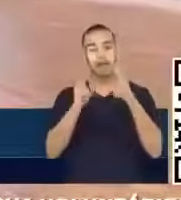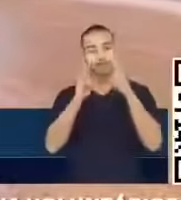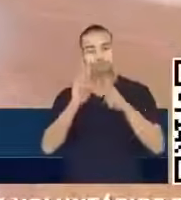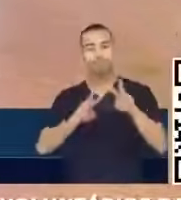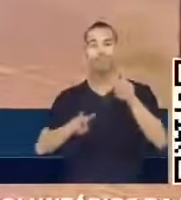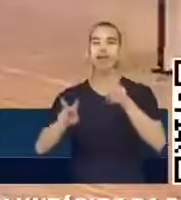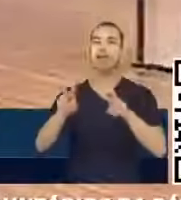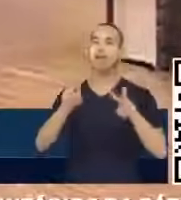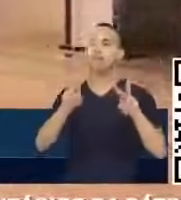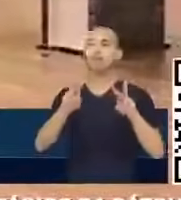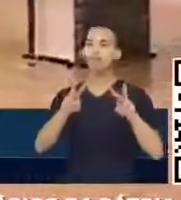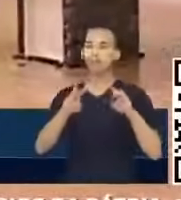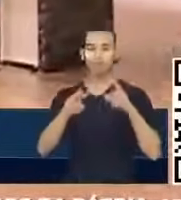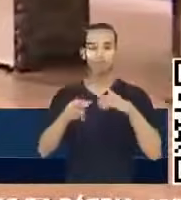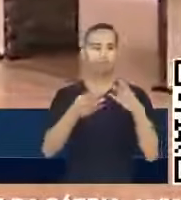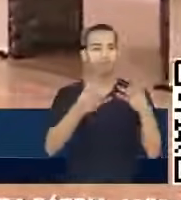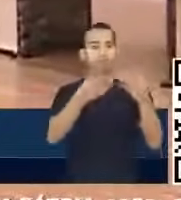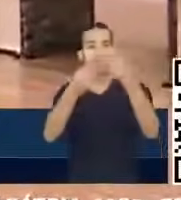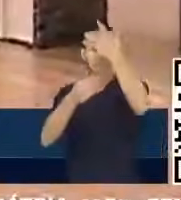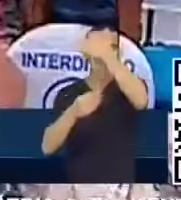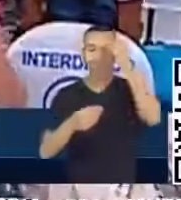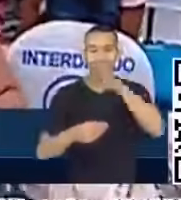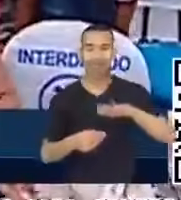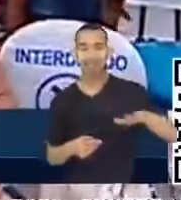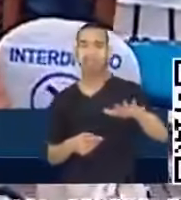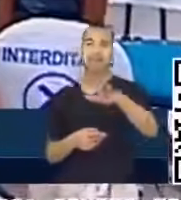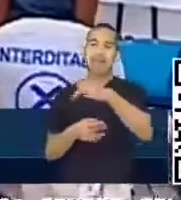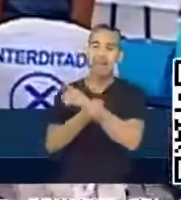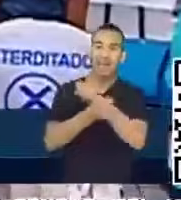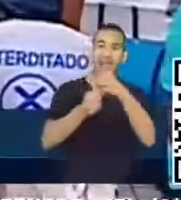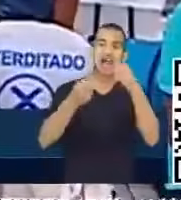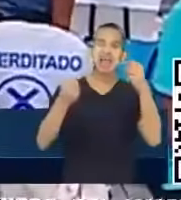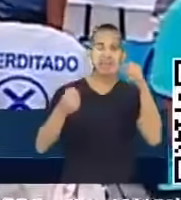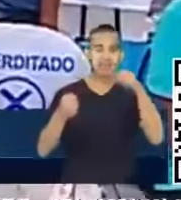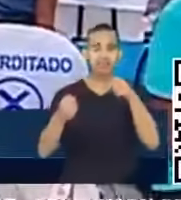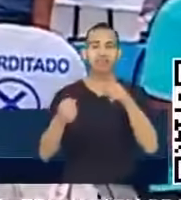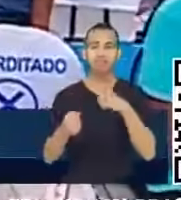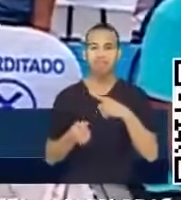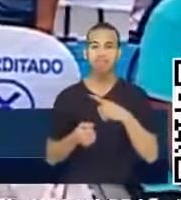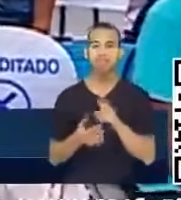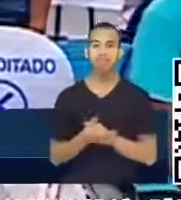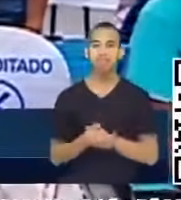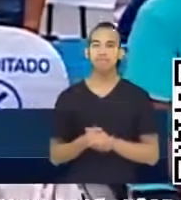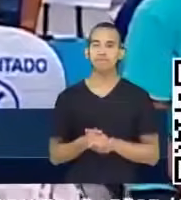viu uma multidão uma igreja desse tamanho desse tamanho